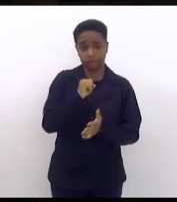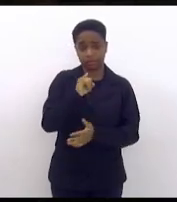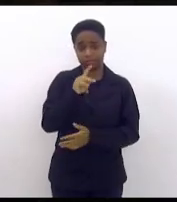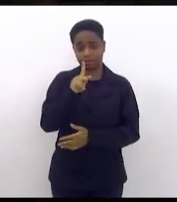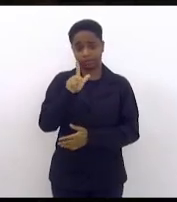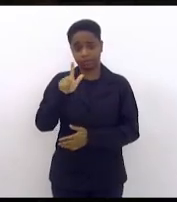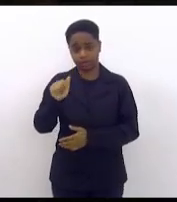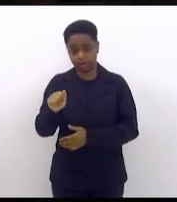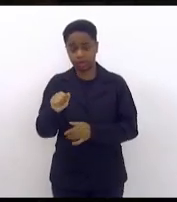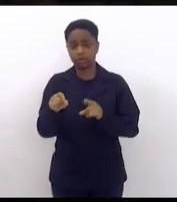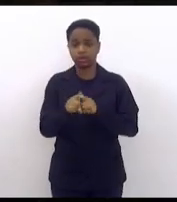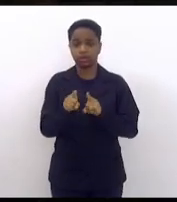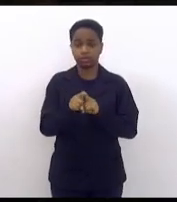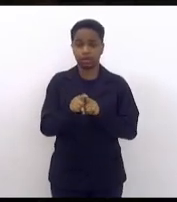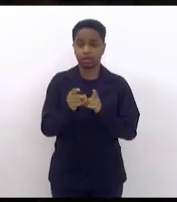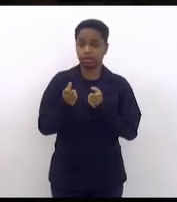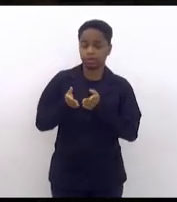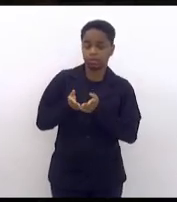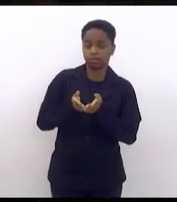de embarcações